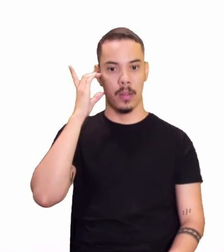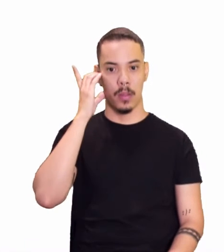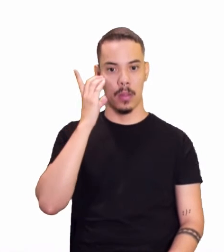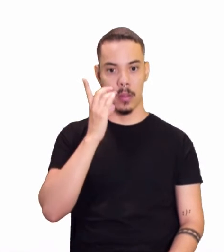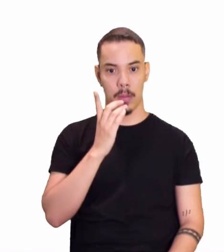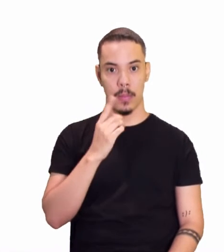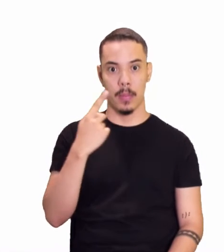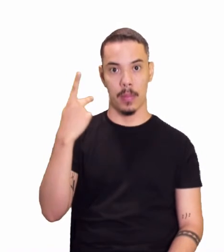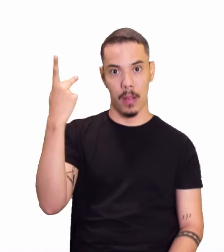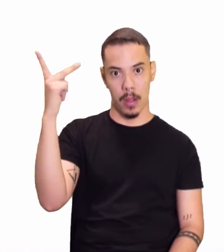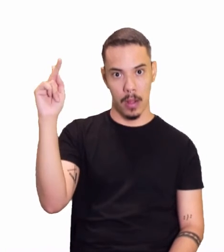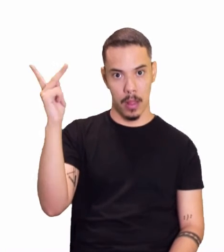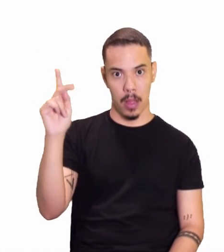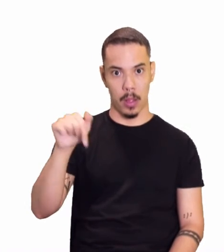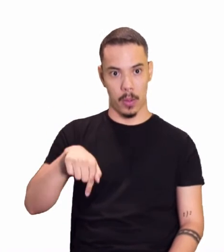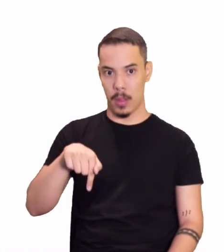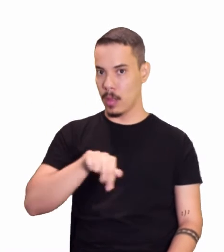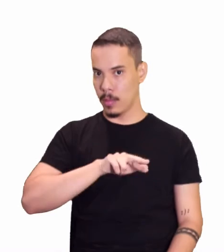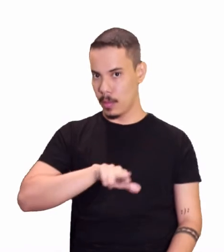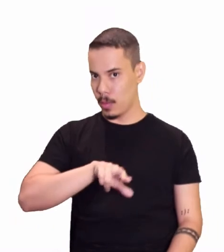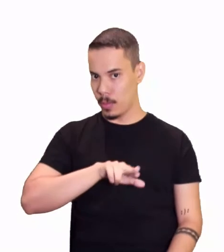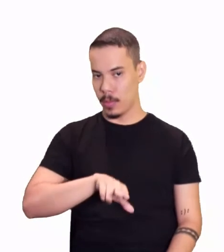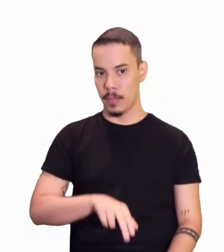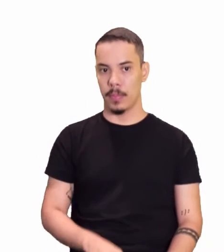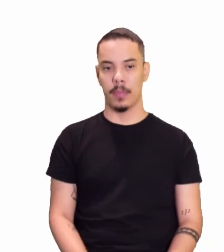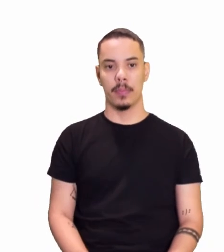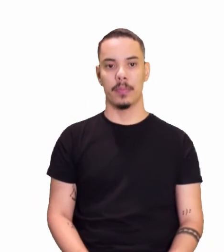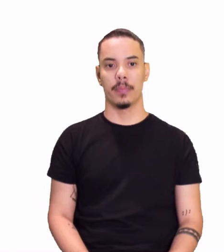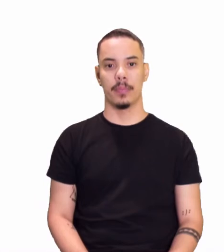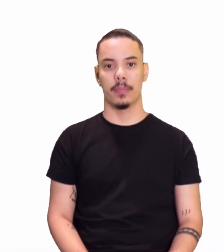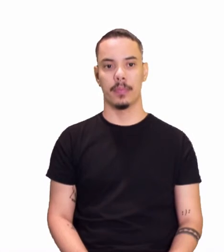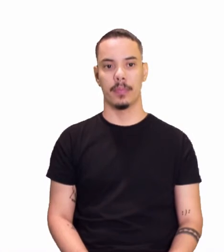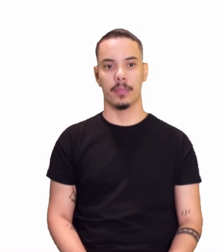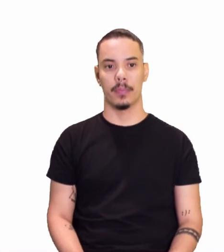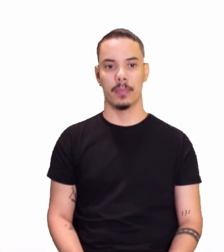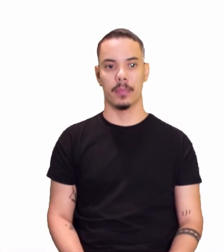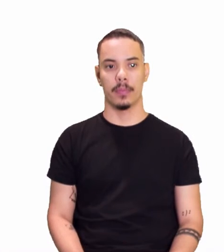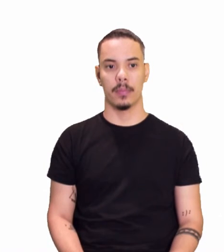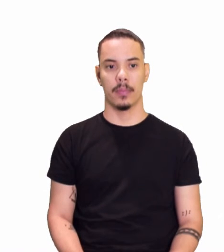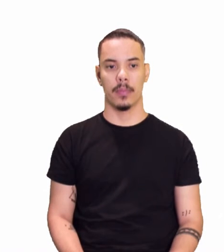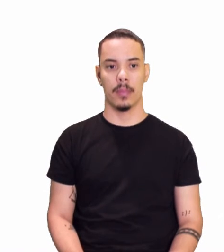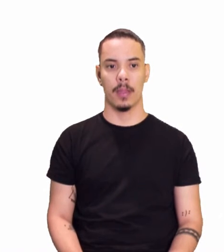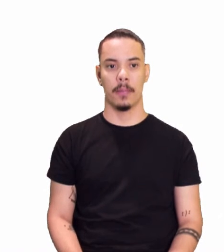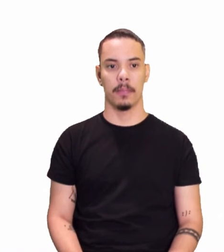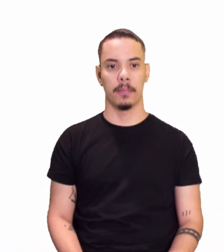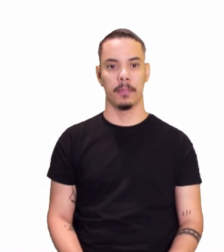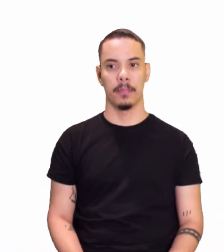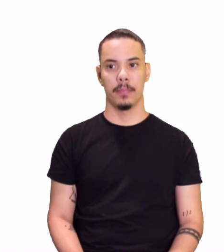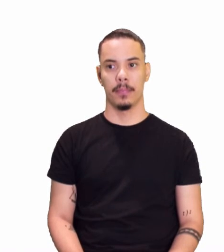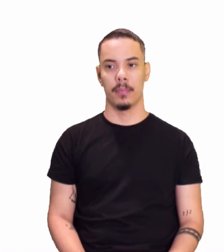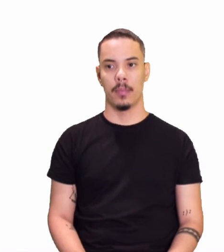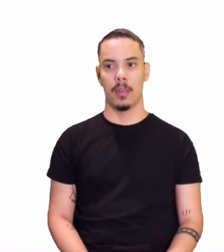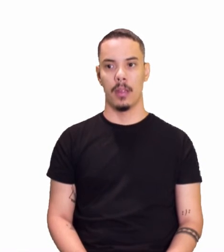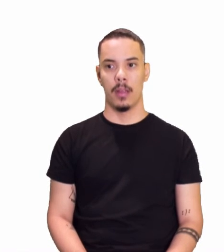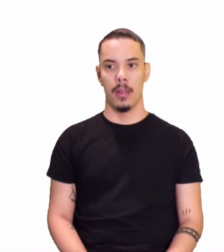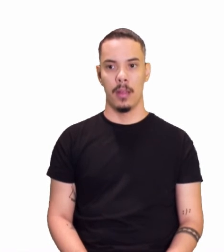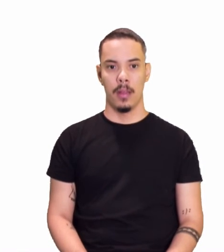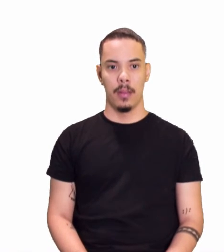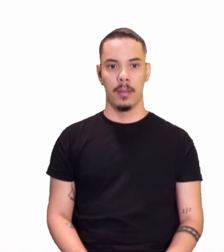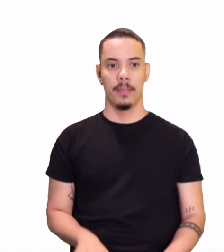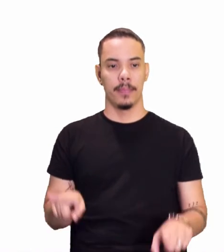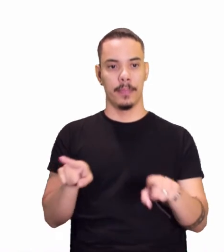Pedro II, não, amadinho. Tá certo? Então, importante, né? Beleza, e então vamos à